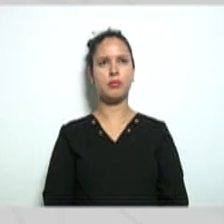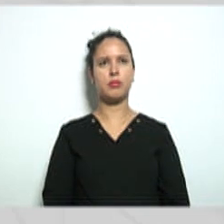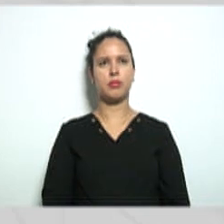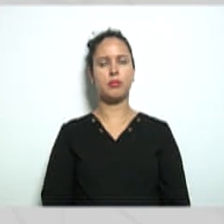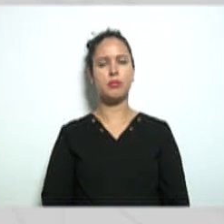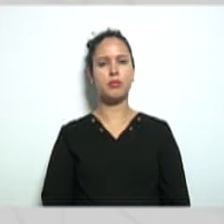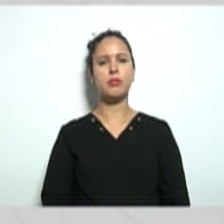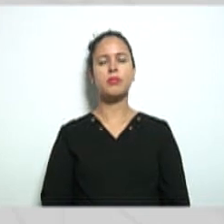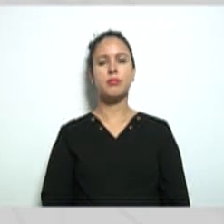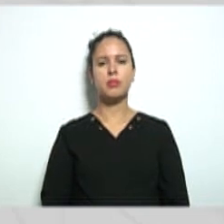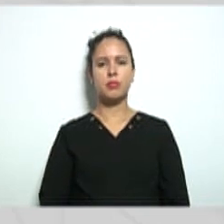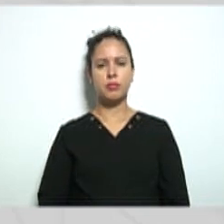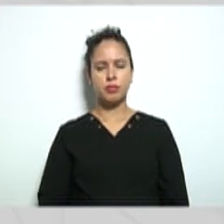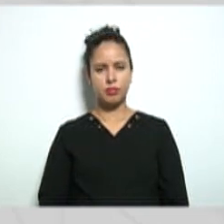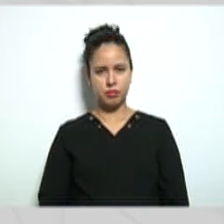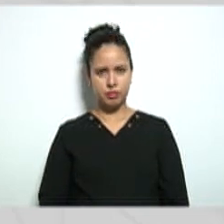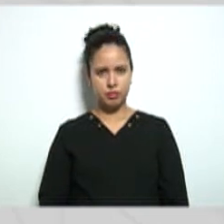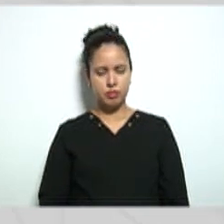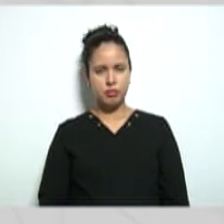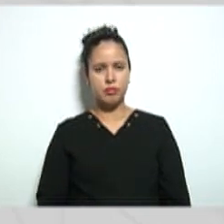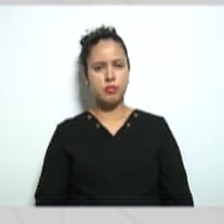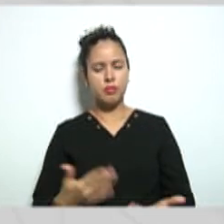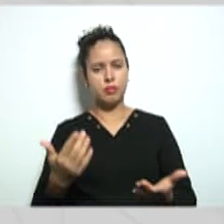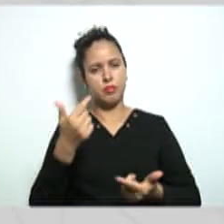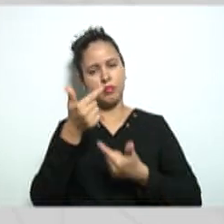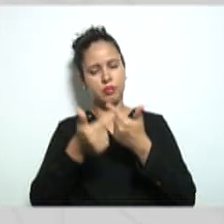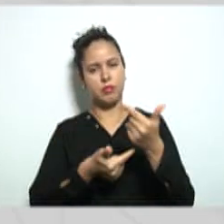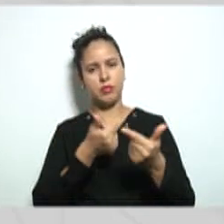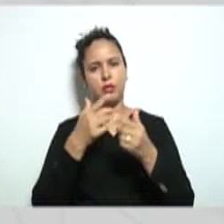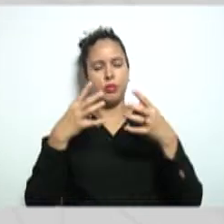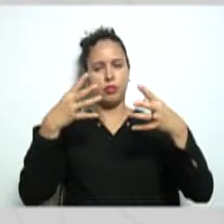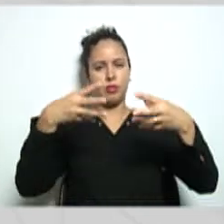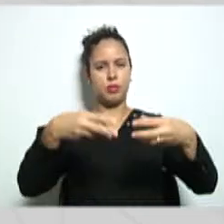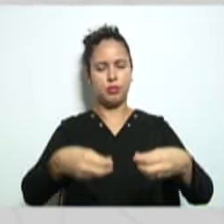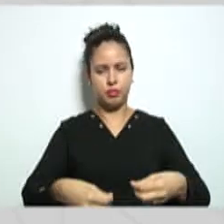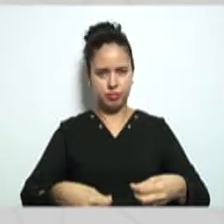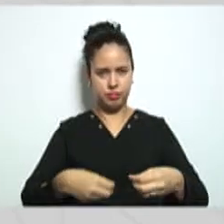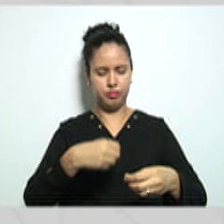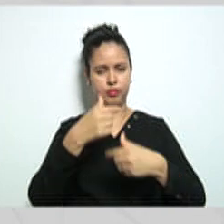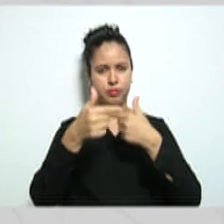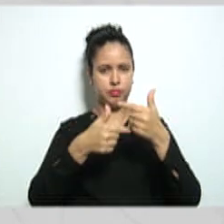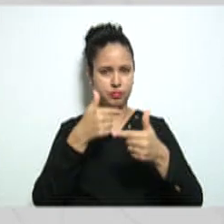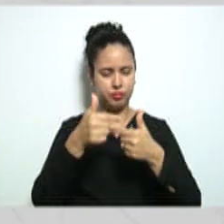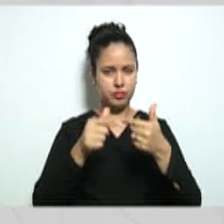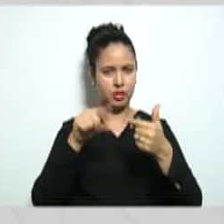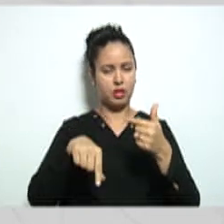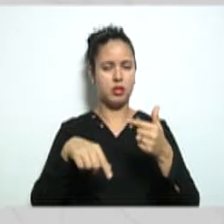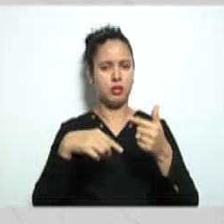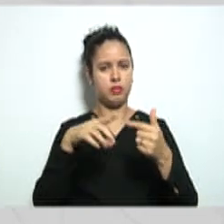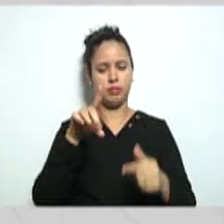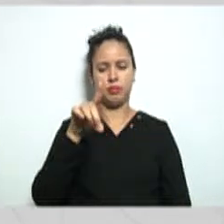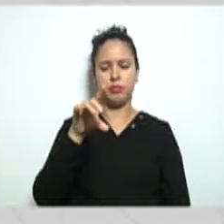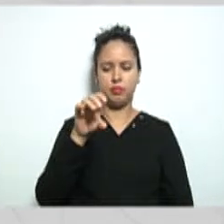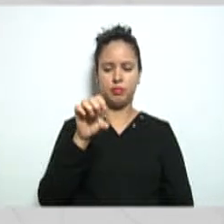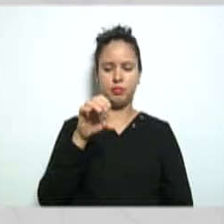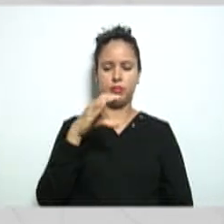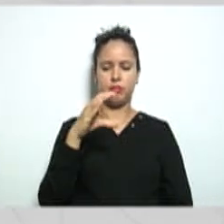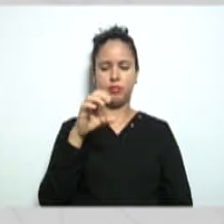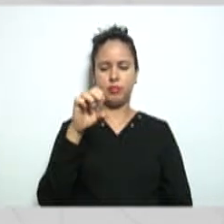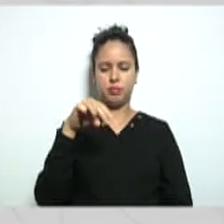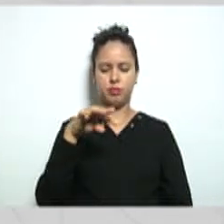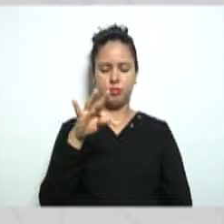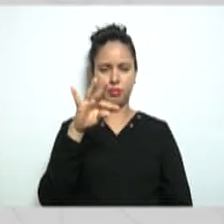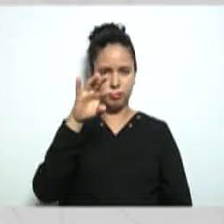é decente? Vamos ver. Trabalho decente é aquele que promove oportunidades para mulheres